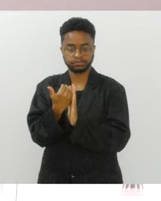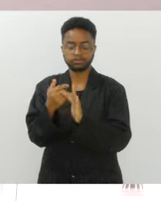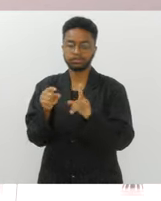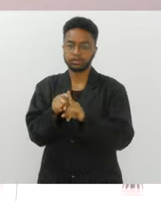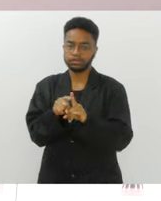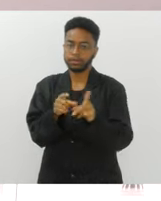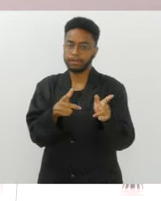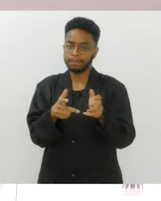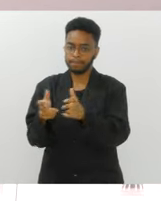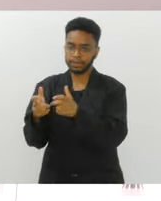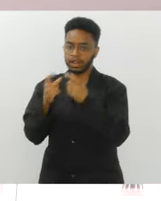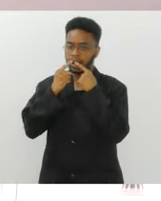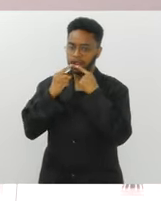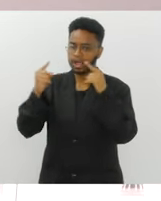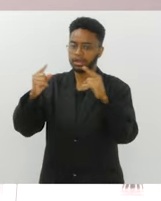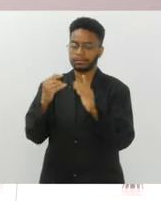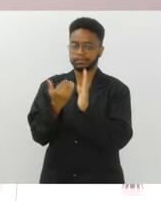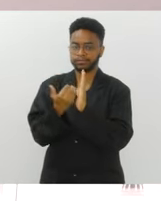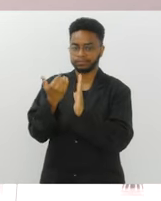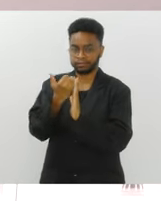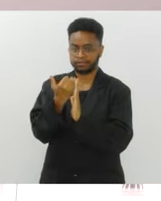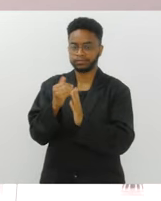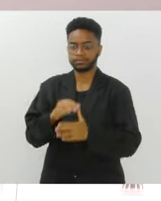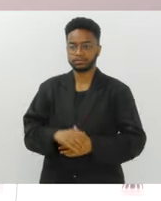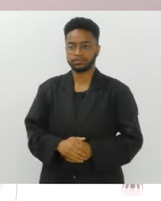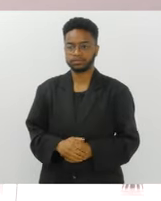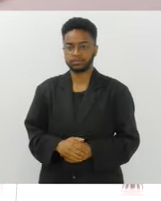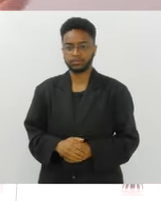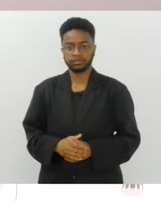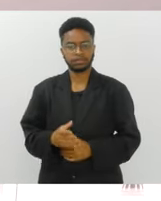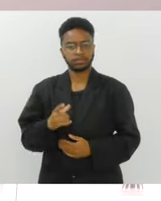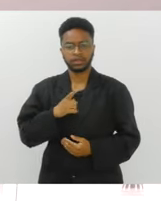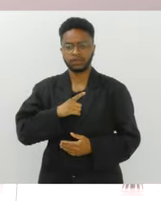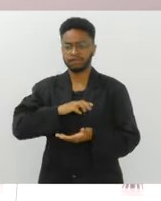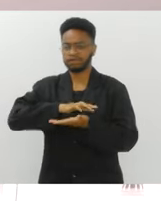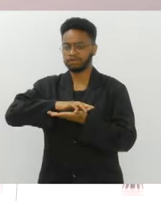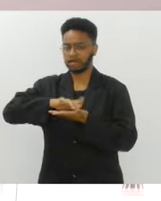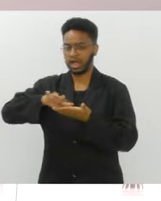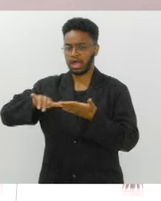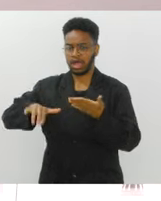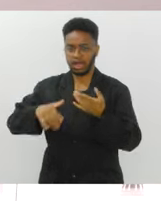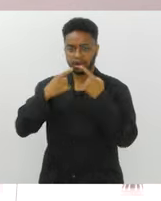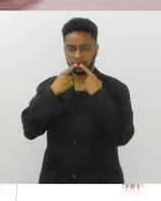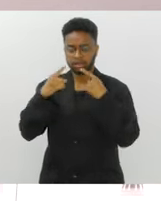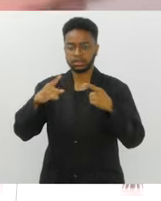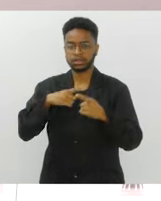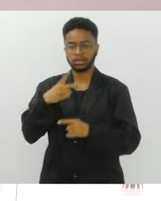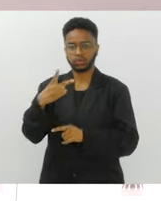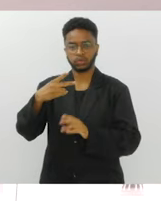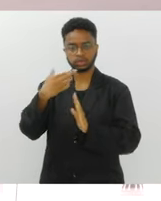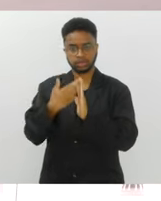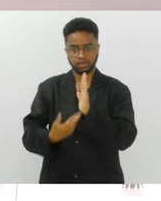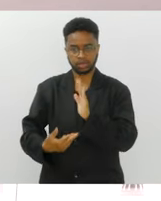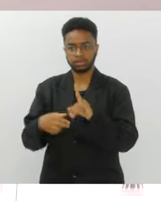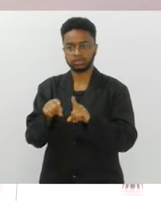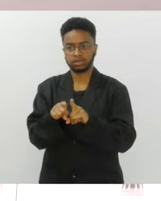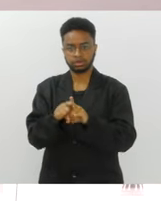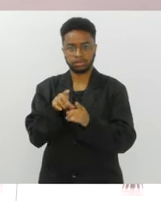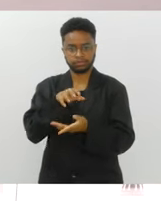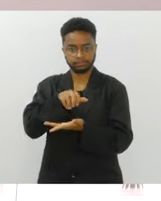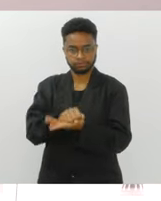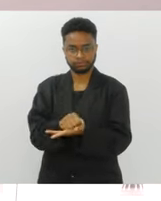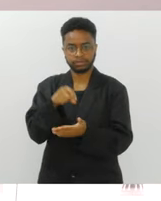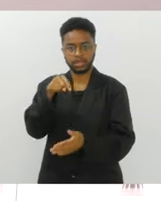maior número de reclamações, deputado Luiz Paulo, das mais diferentes. Eu trouxe aqui dois relatórios que vou também protocolar